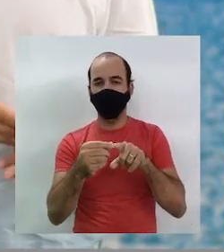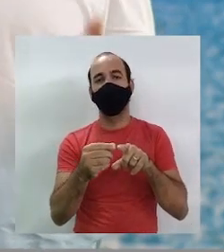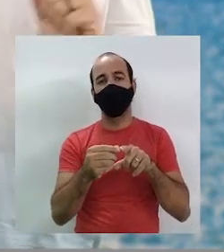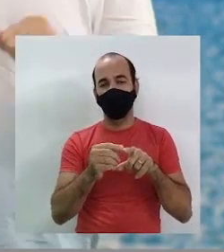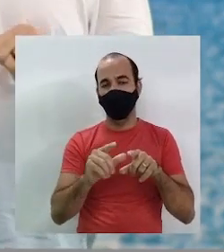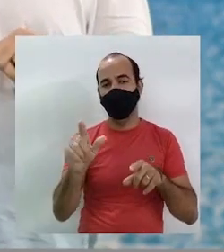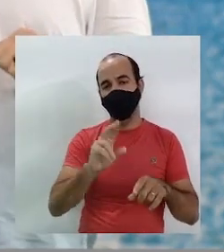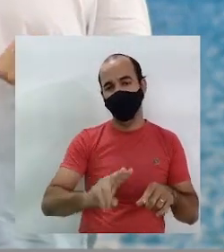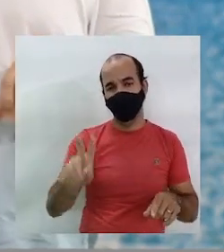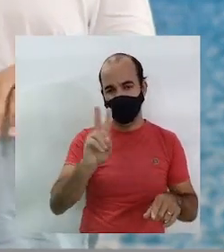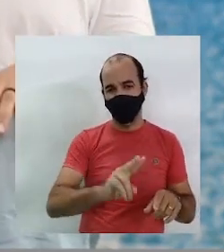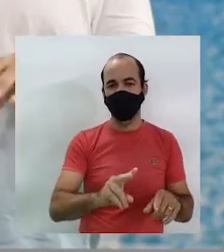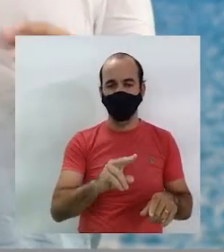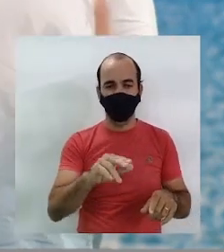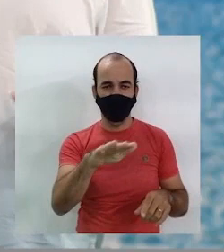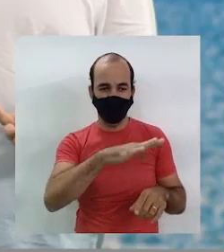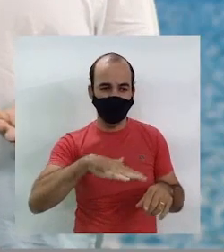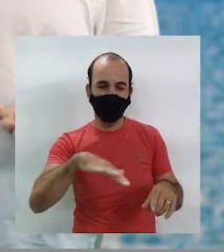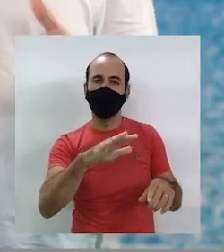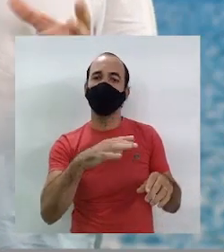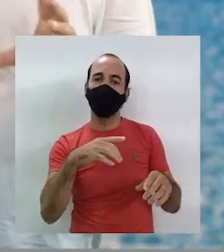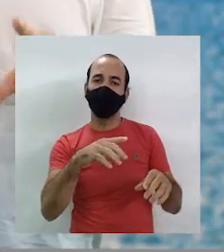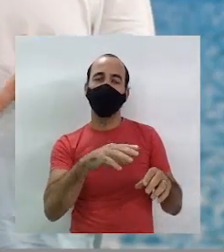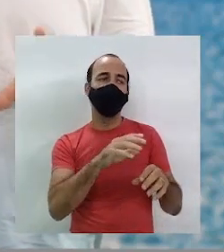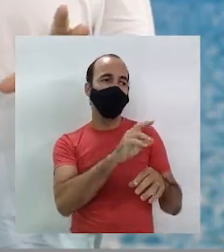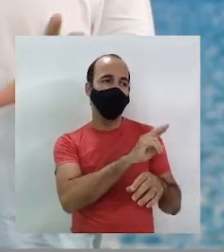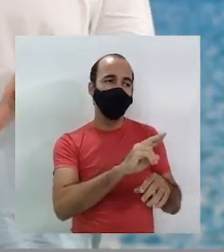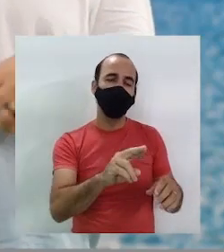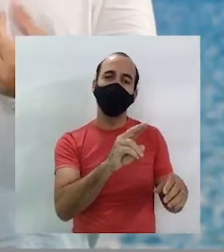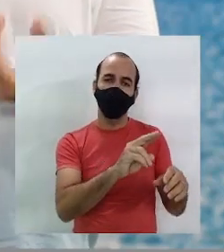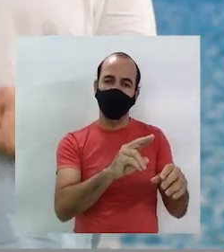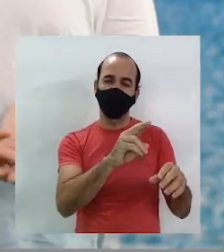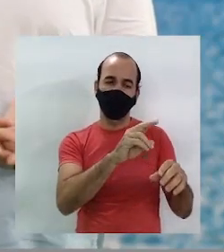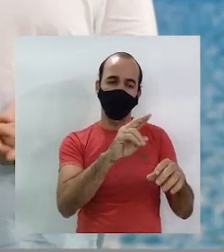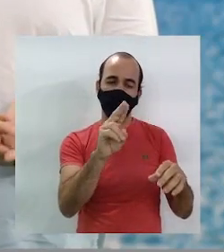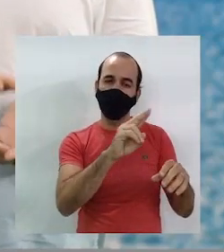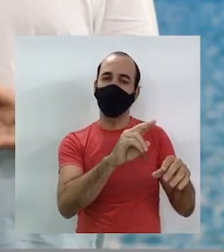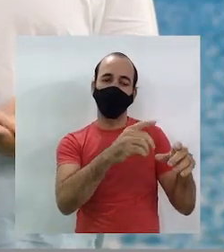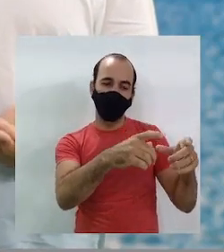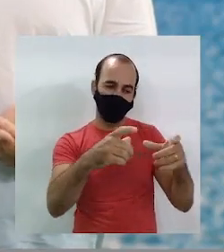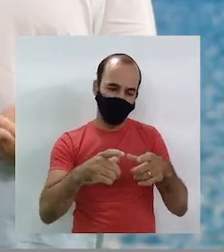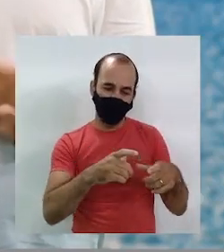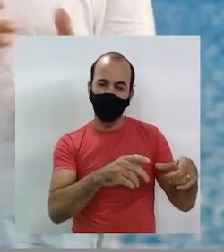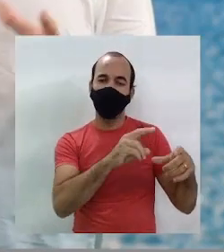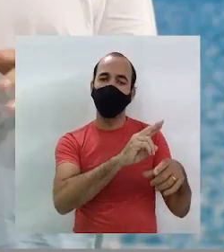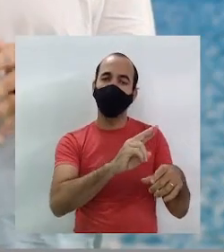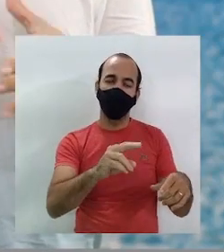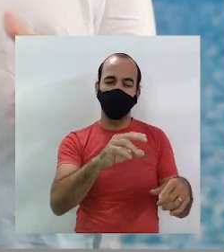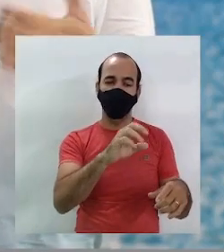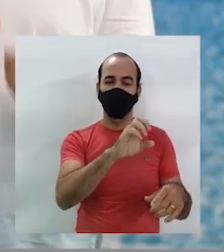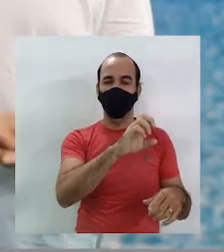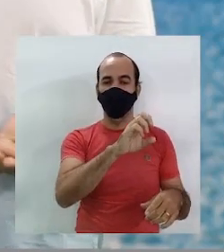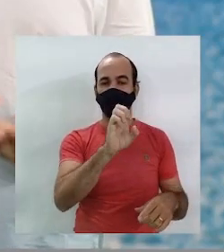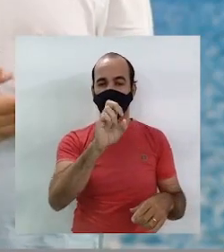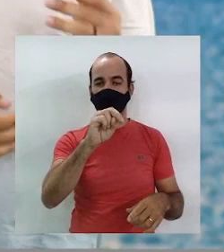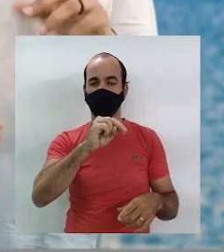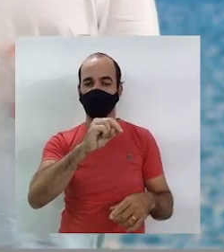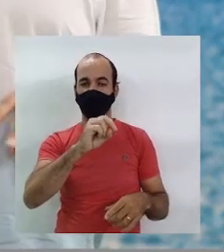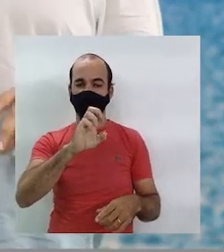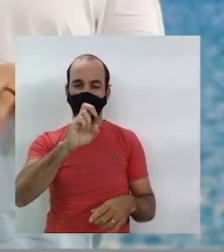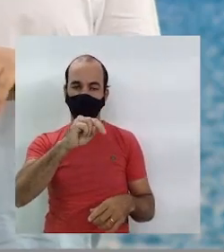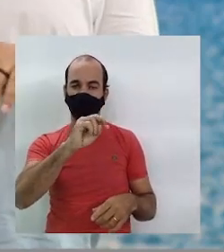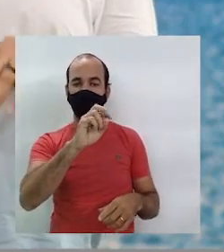Recife. E lá no Engenho São João, o pai dele construiu a cerâmica, uma oficina de cerâmica,